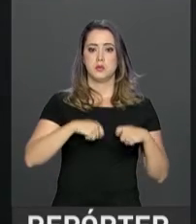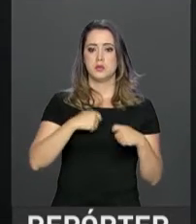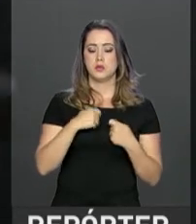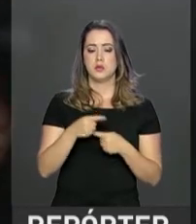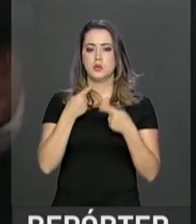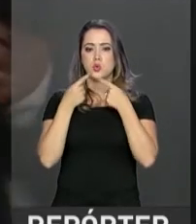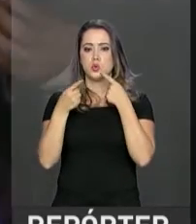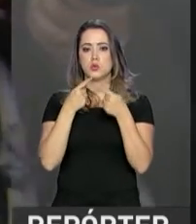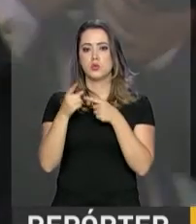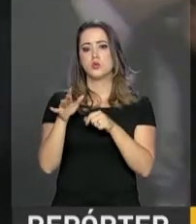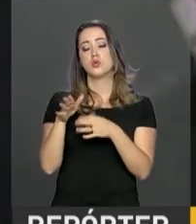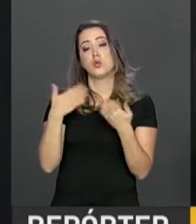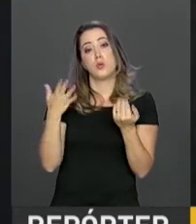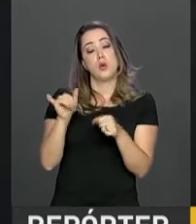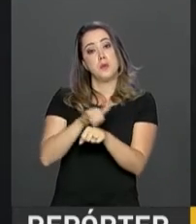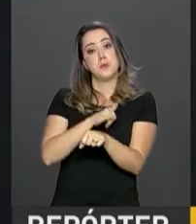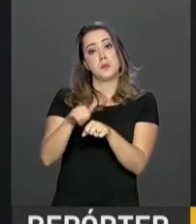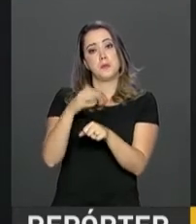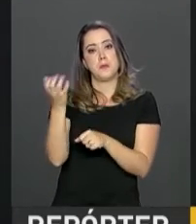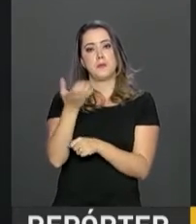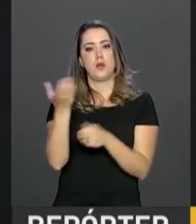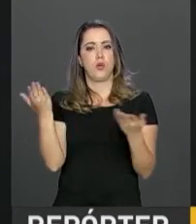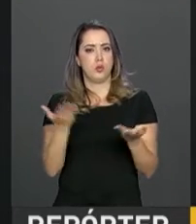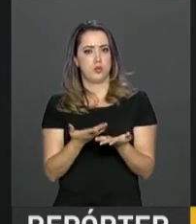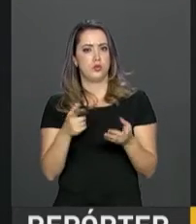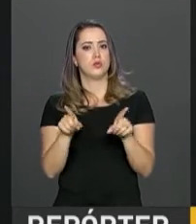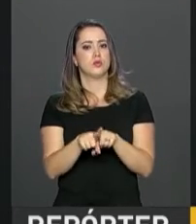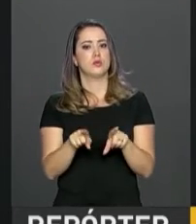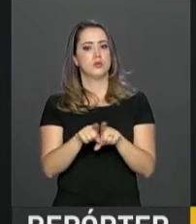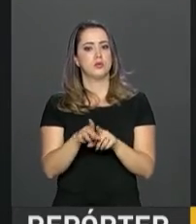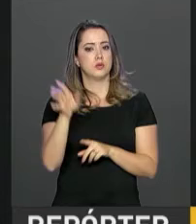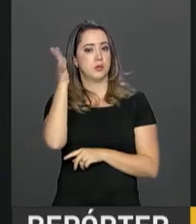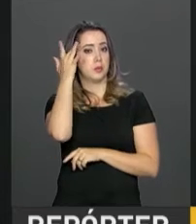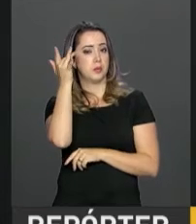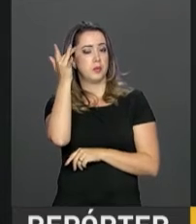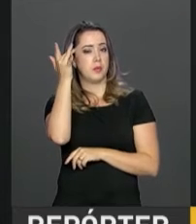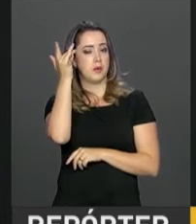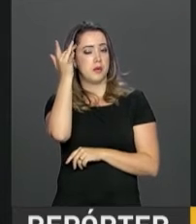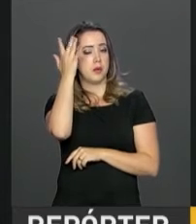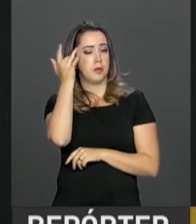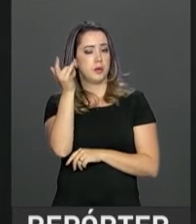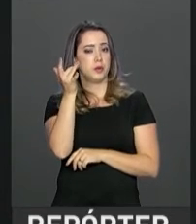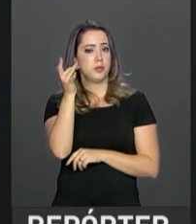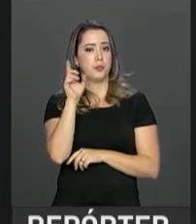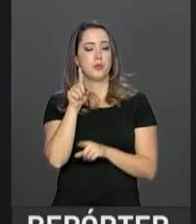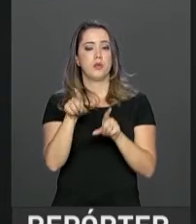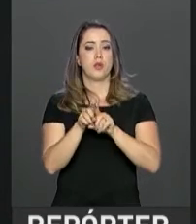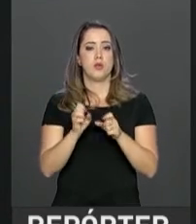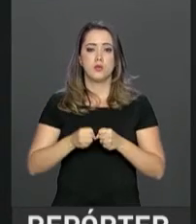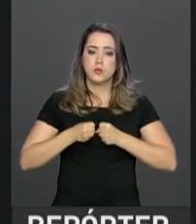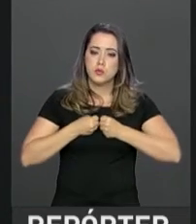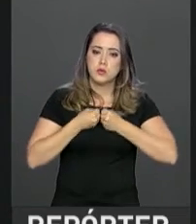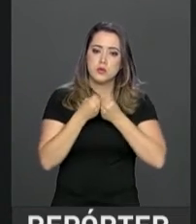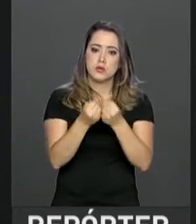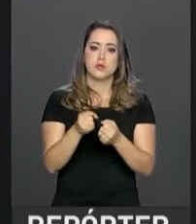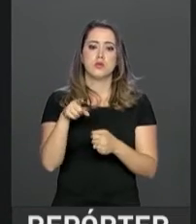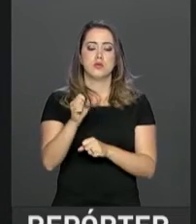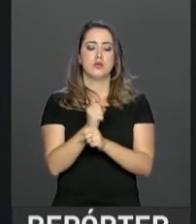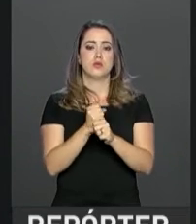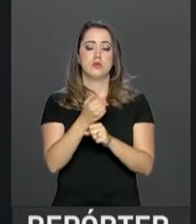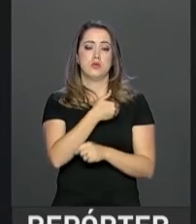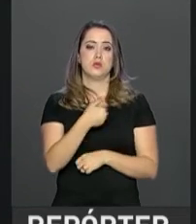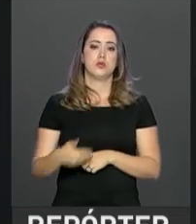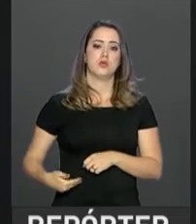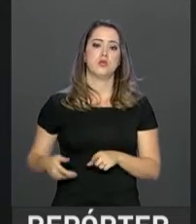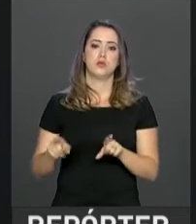estratégia que queremos não só para hoje como também para amanhã e garantir o esforço não só desse governo